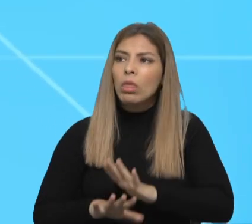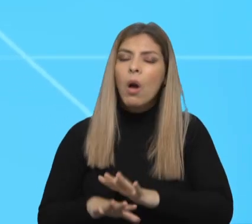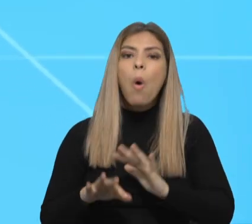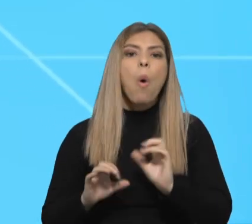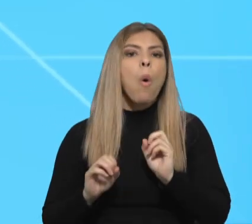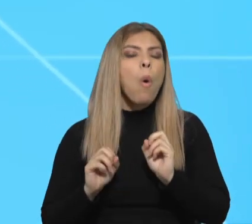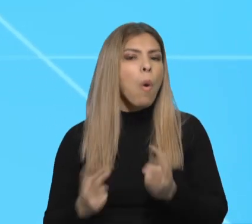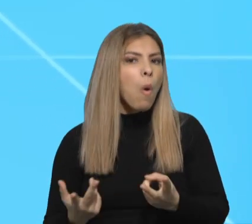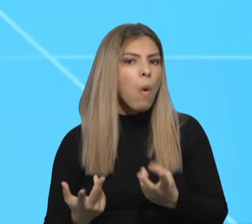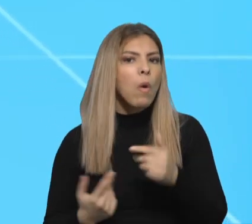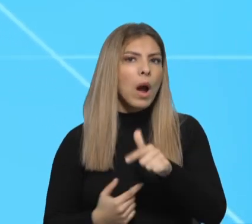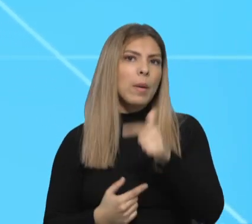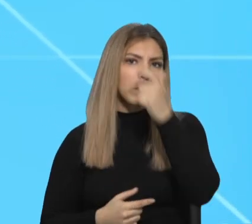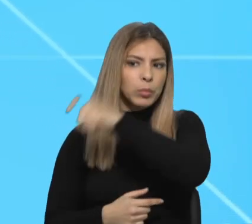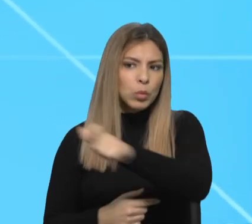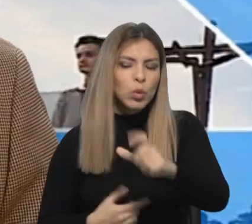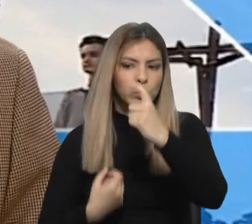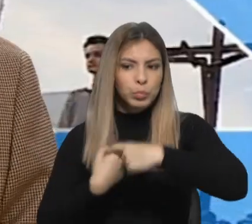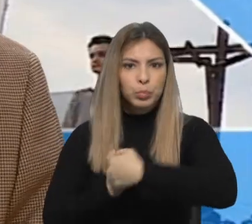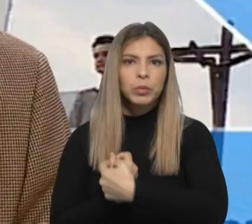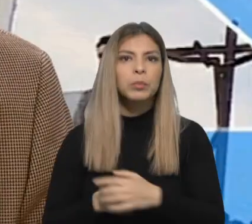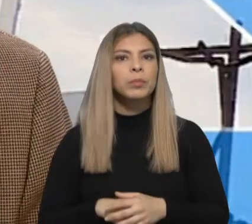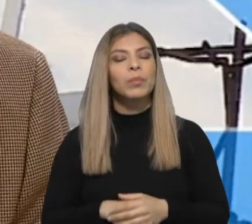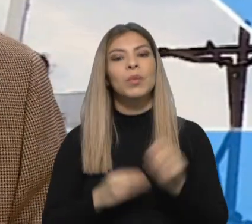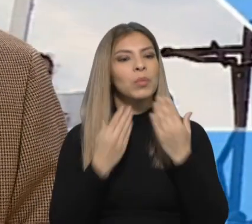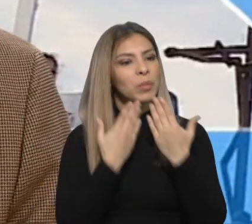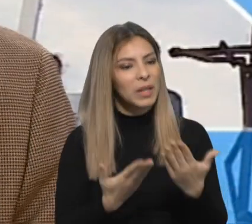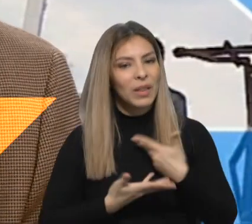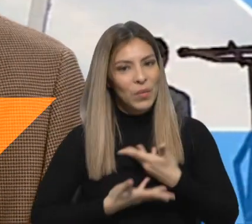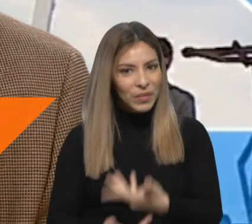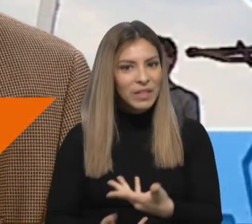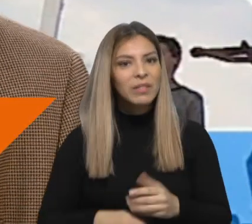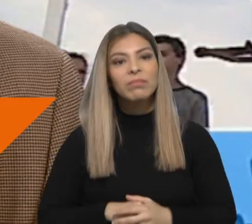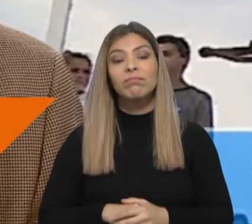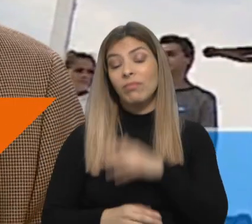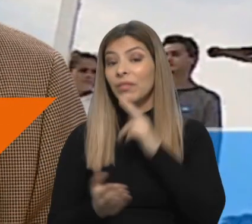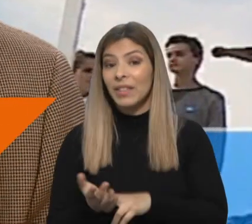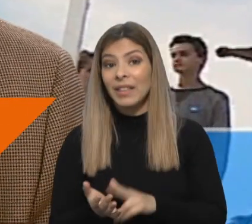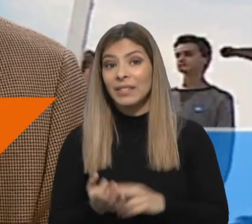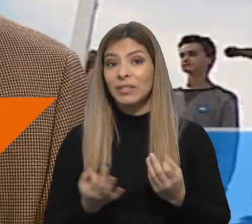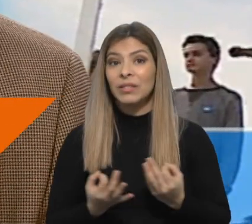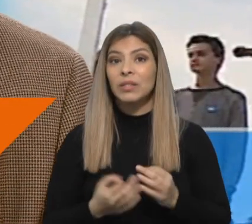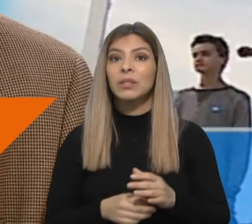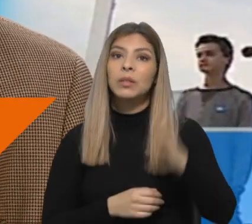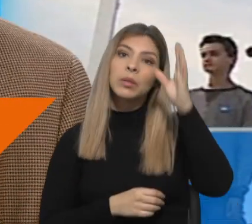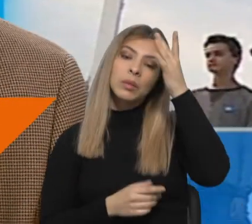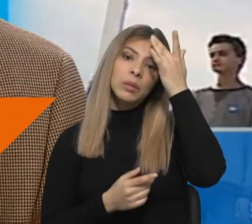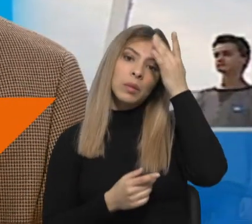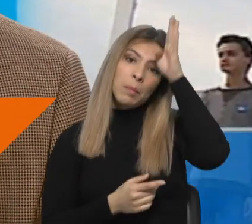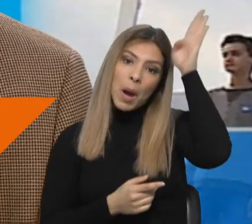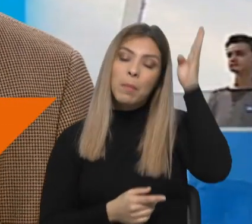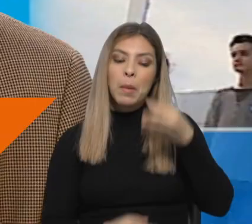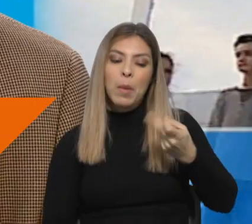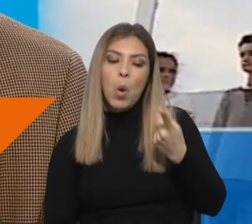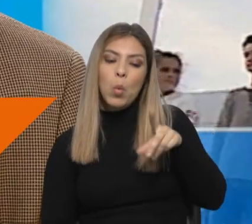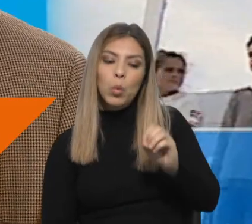seus atores? Obrigado pelo convite, em primeiro lugar. É verdade, o Papa Paulo VI, e depois reiterado também pelo